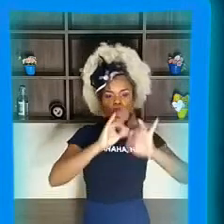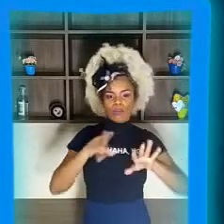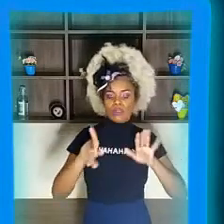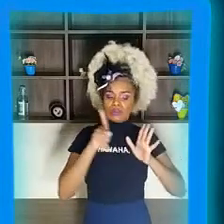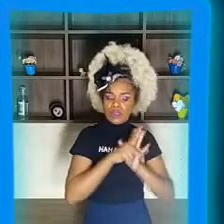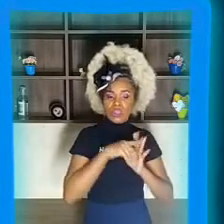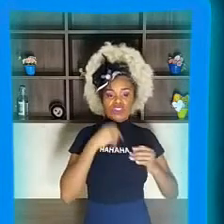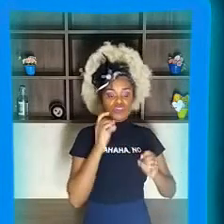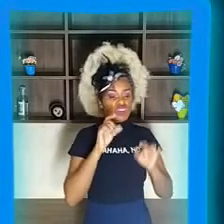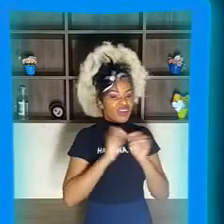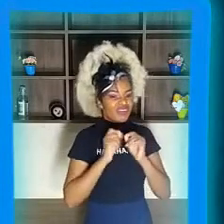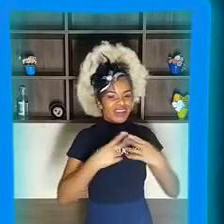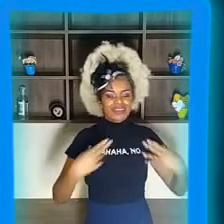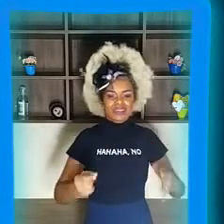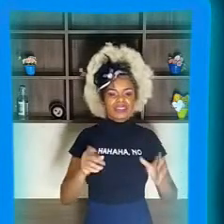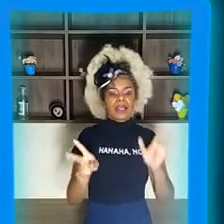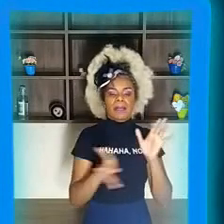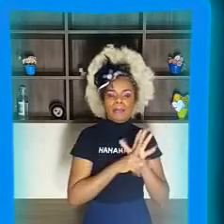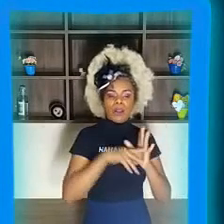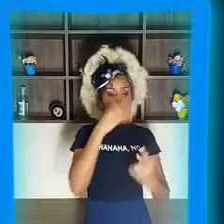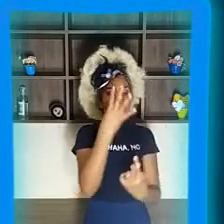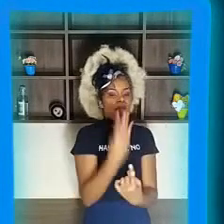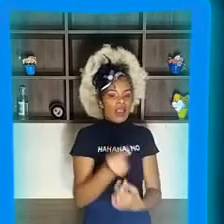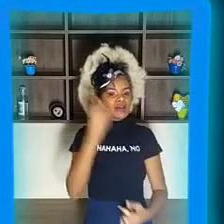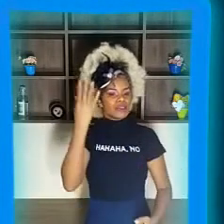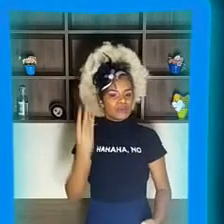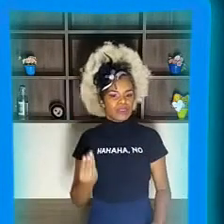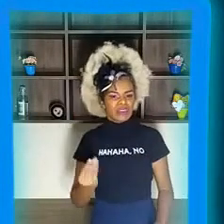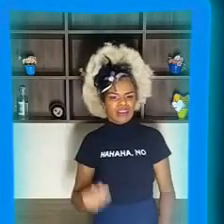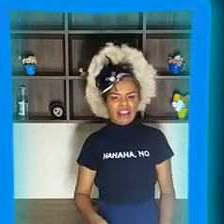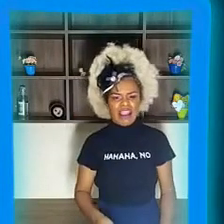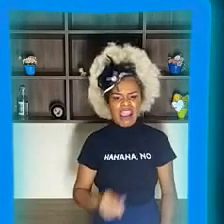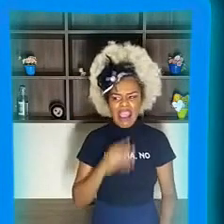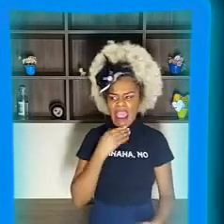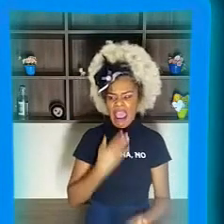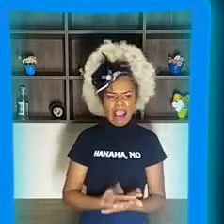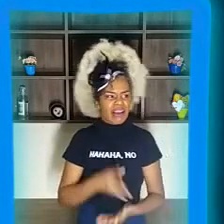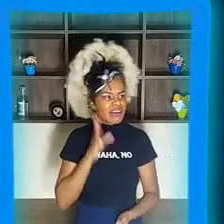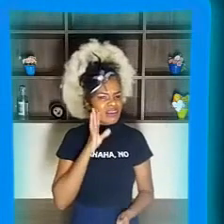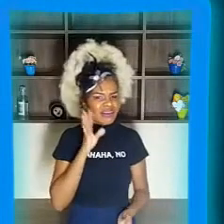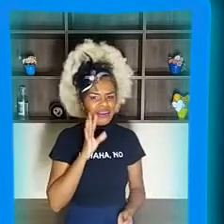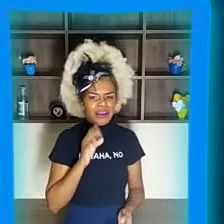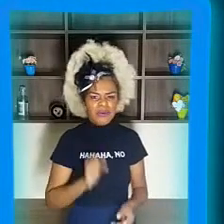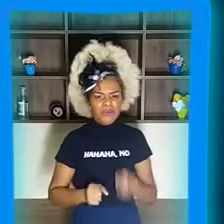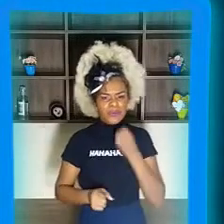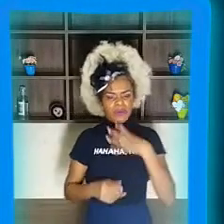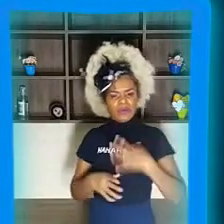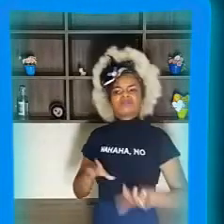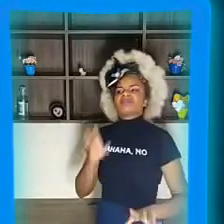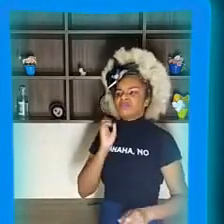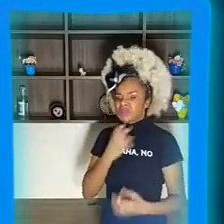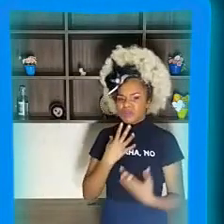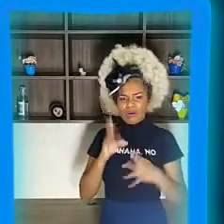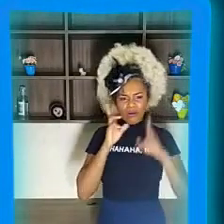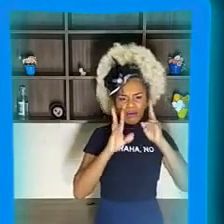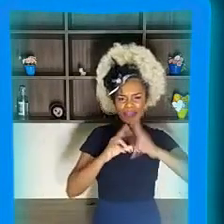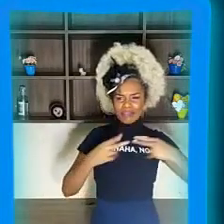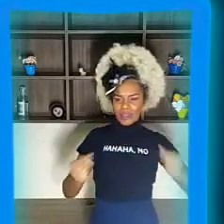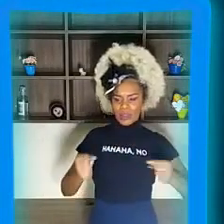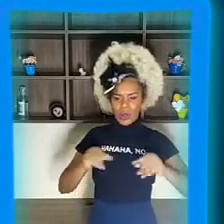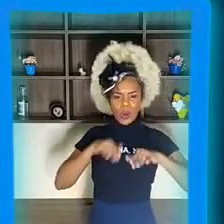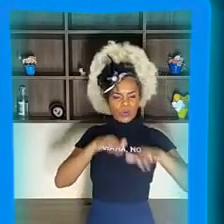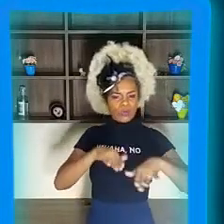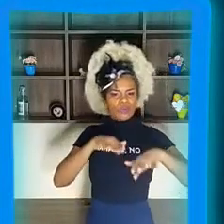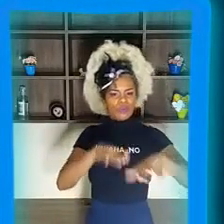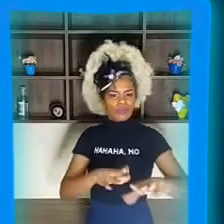realiza atividades ligadas à arte espírita. Caramba, isso é muito legal. É bacana ver assim, um movimento